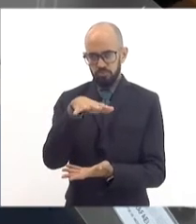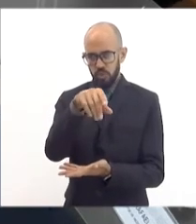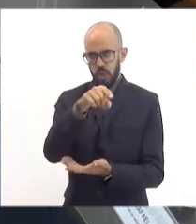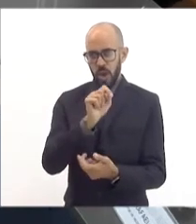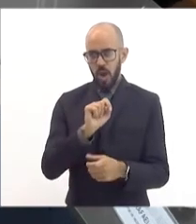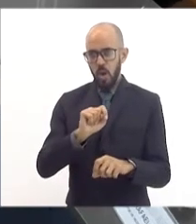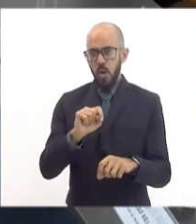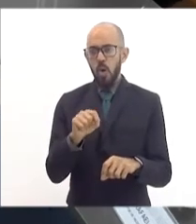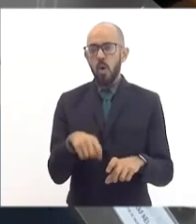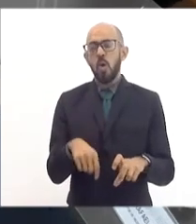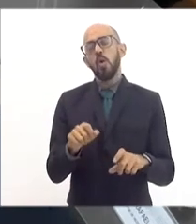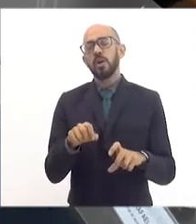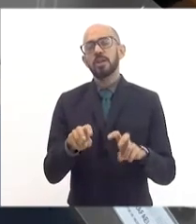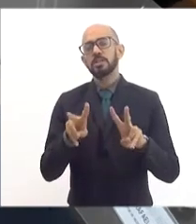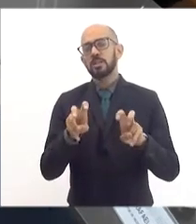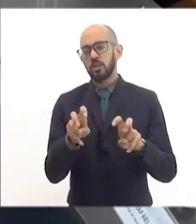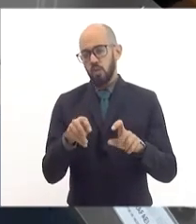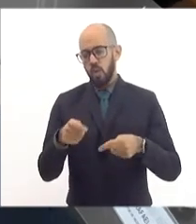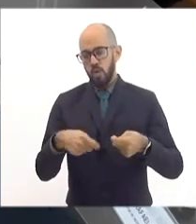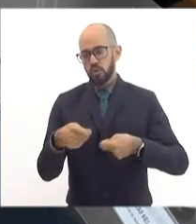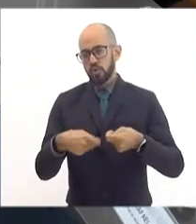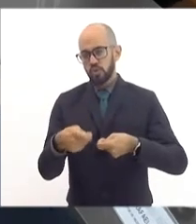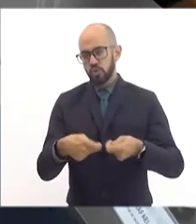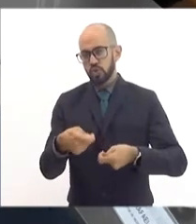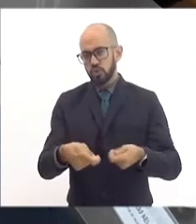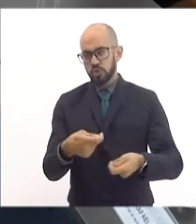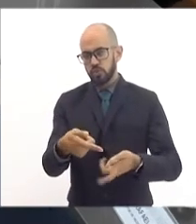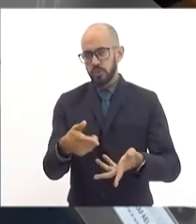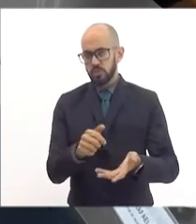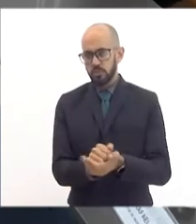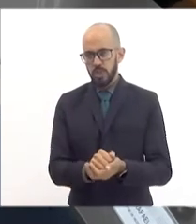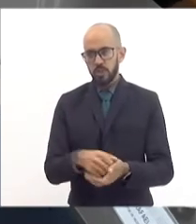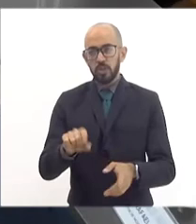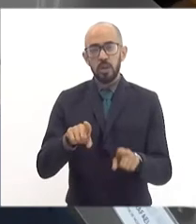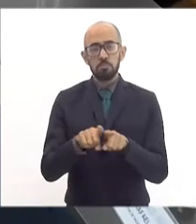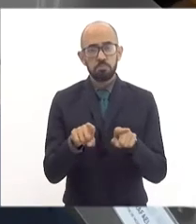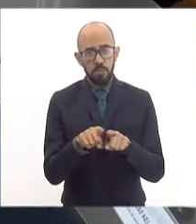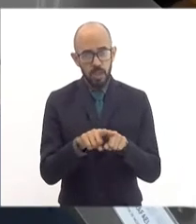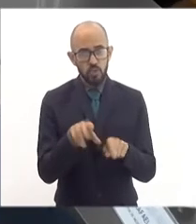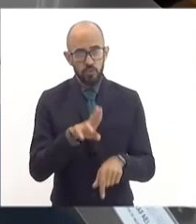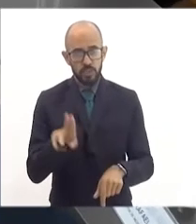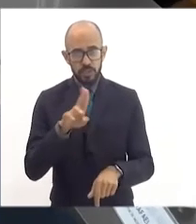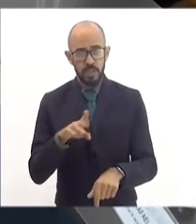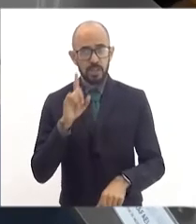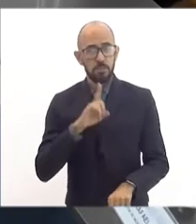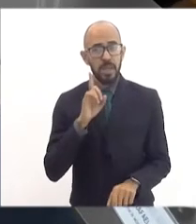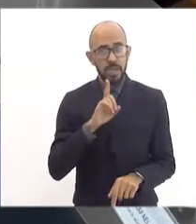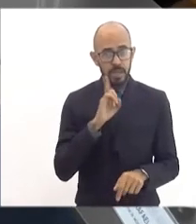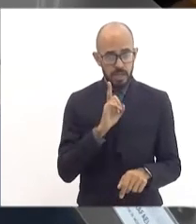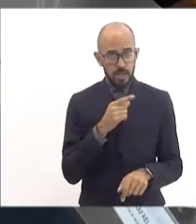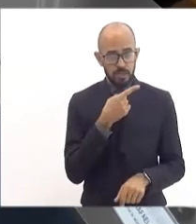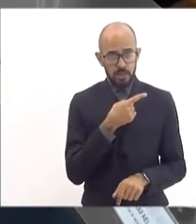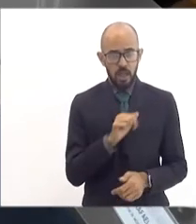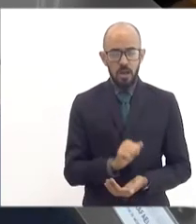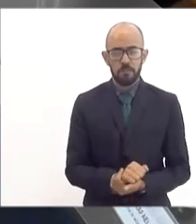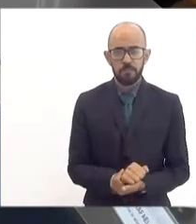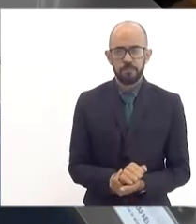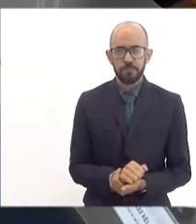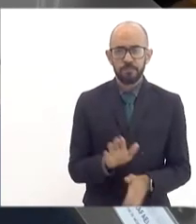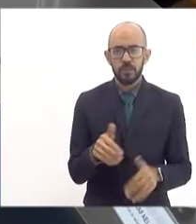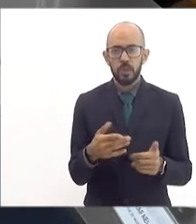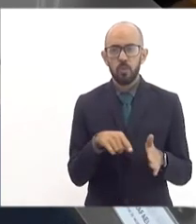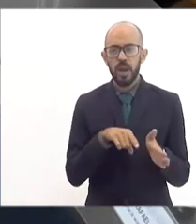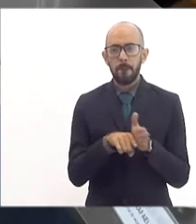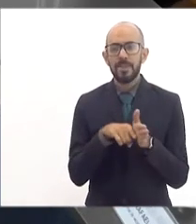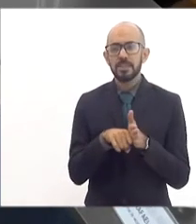levando inclusive a parte de inovação de universidades americanas. Do ponto da pesquisa,